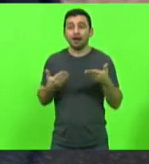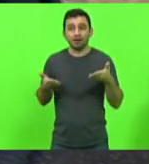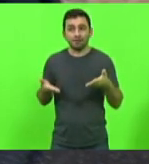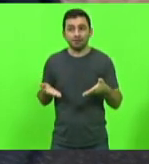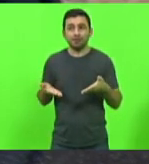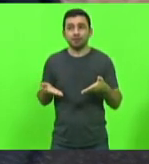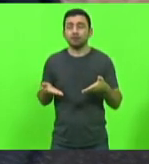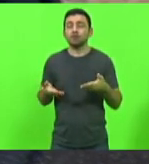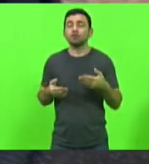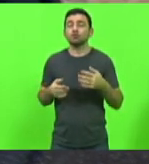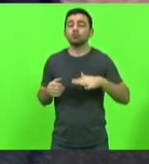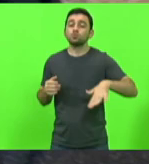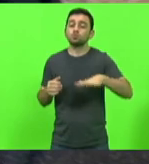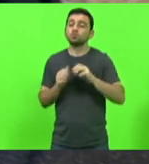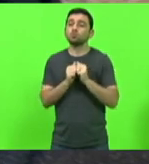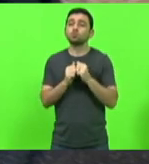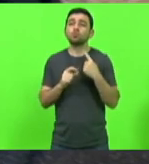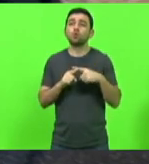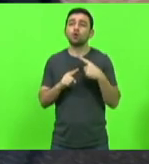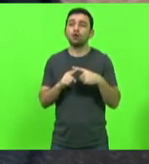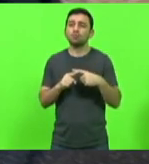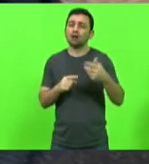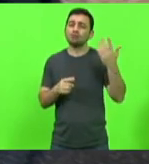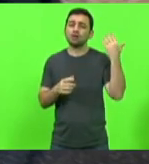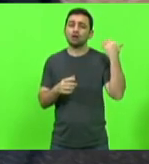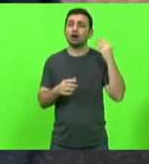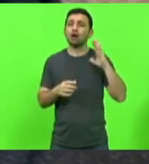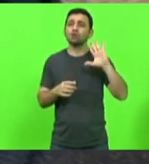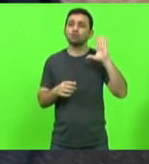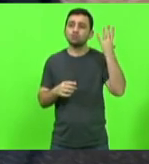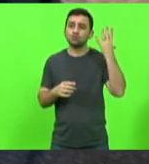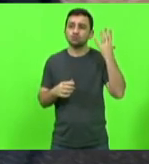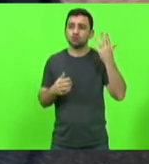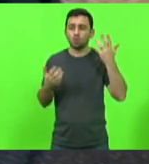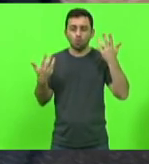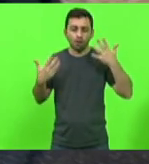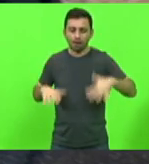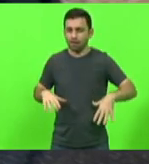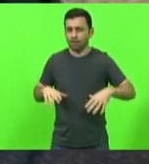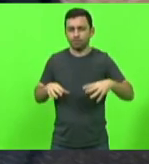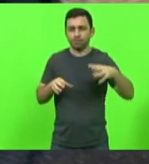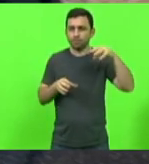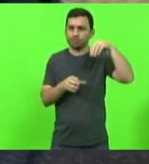existência da humanidade a resolveu sair da caverna.